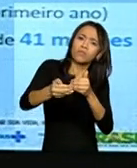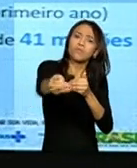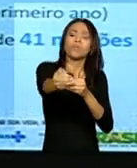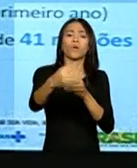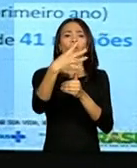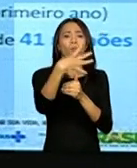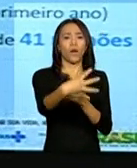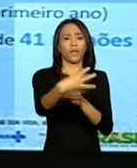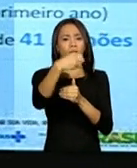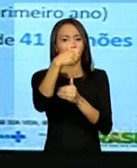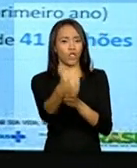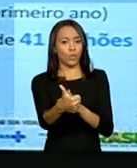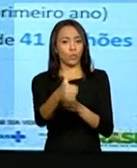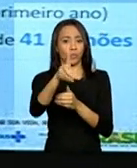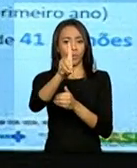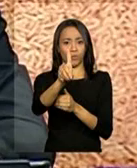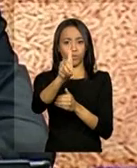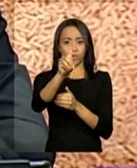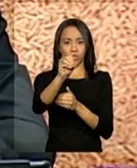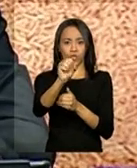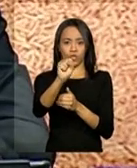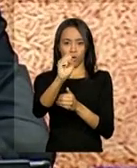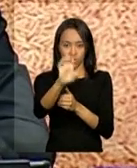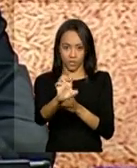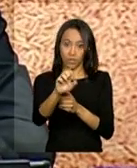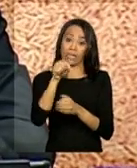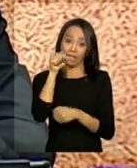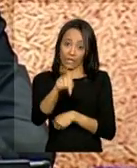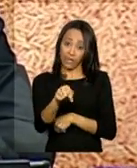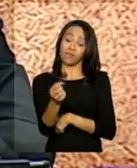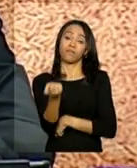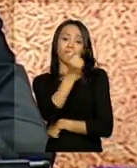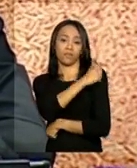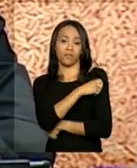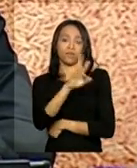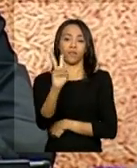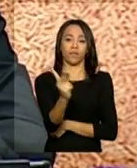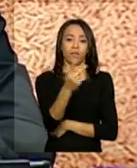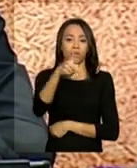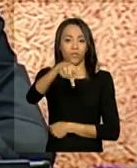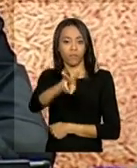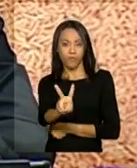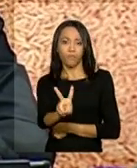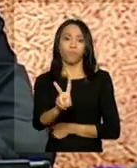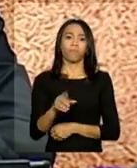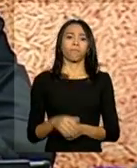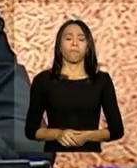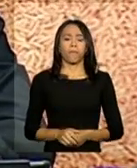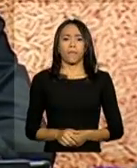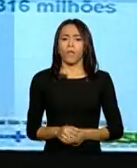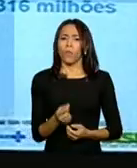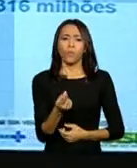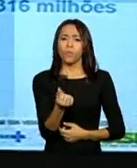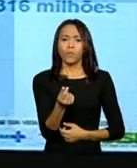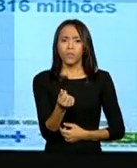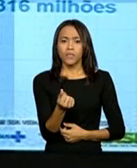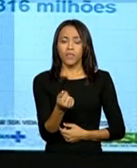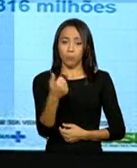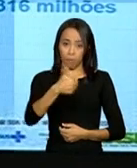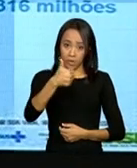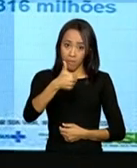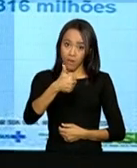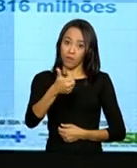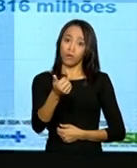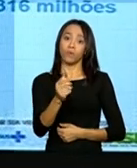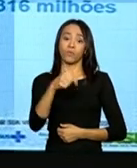41 milhões de doses da vacina HPV pode passar o próximo eh o custo eh da vacina ao primeiro ano